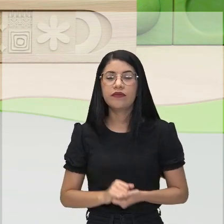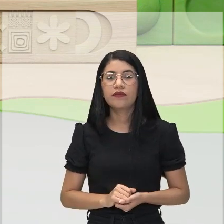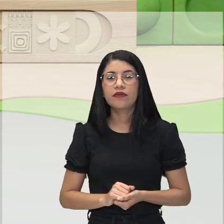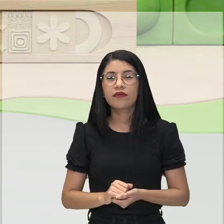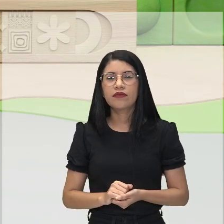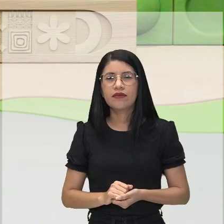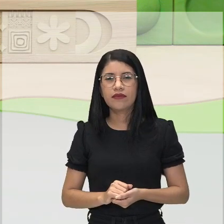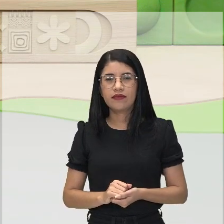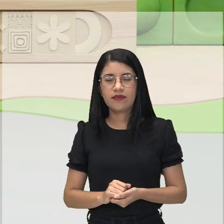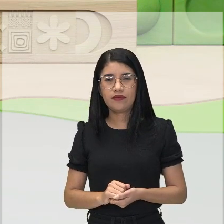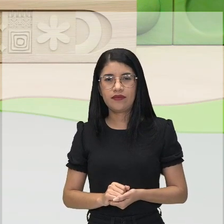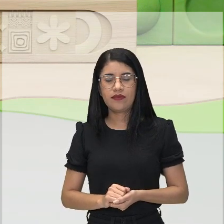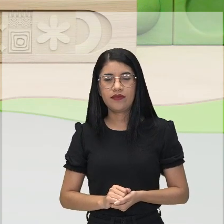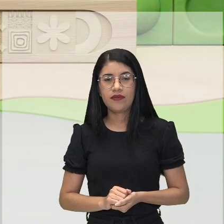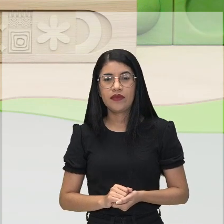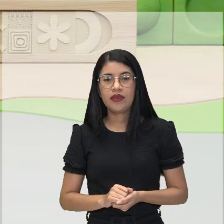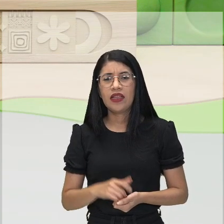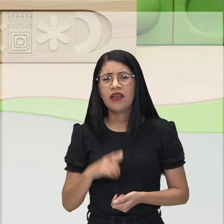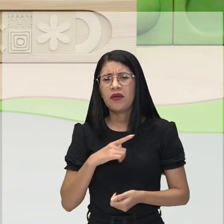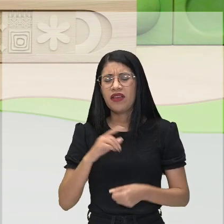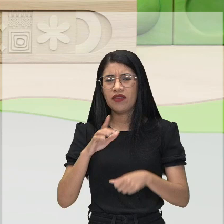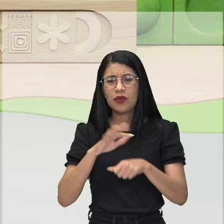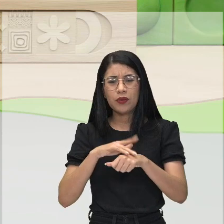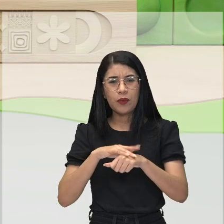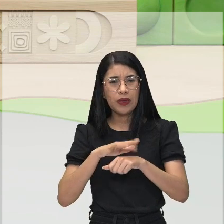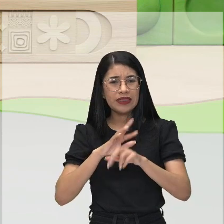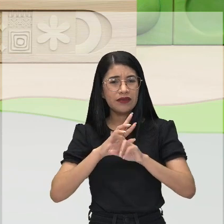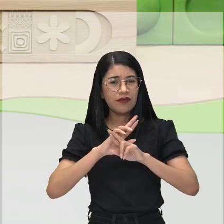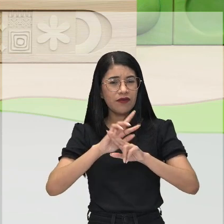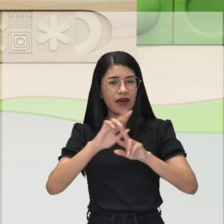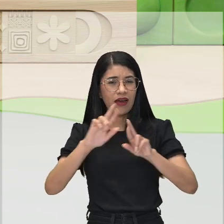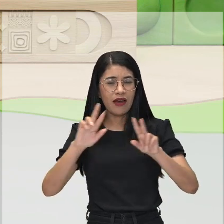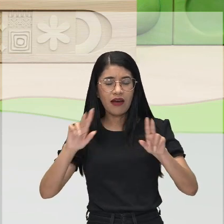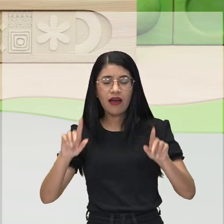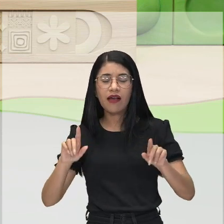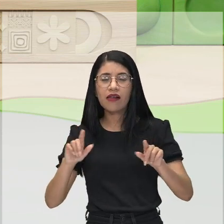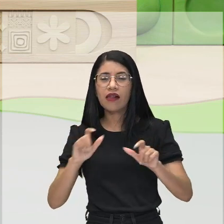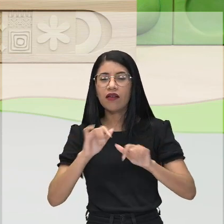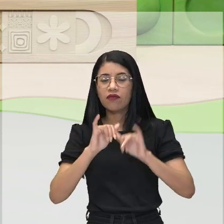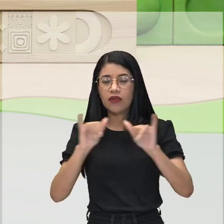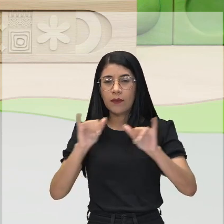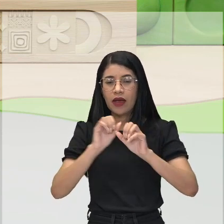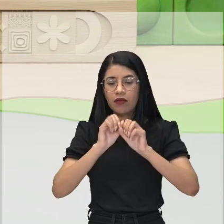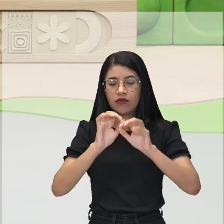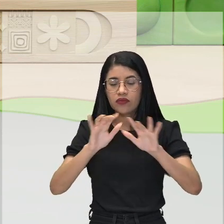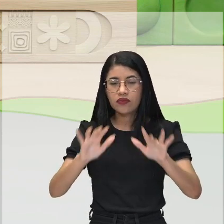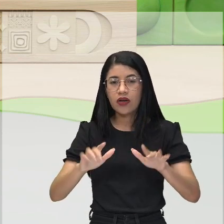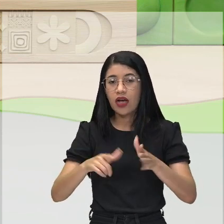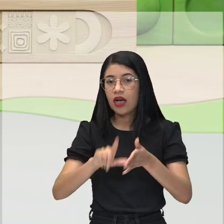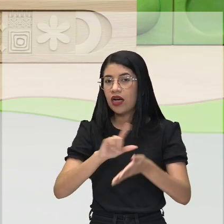tivemos muitos casos notificados que era uma doença que antes não era